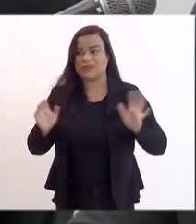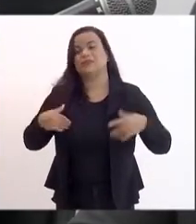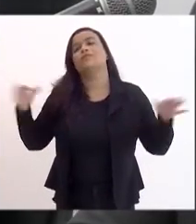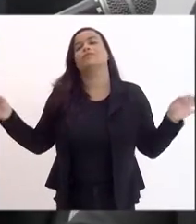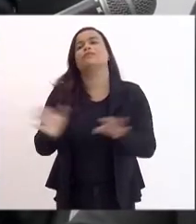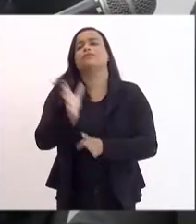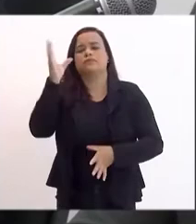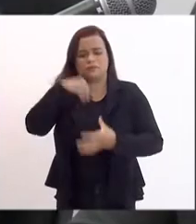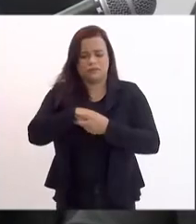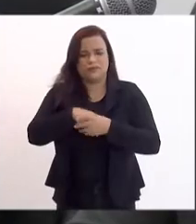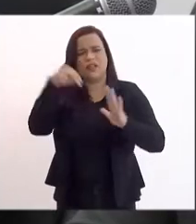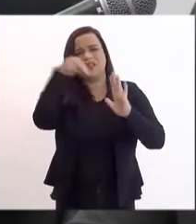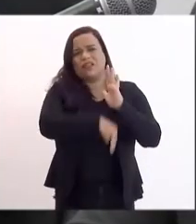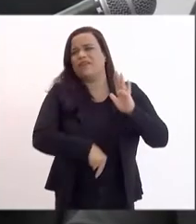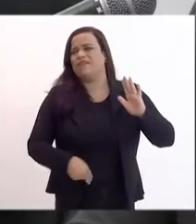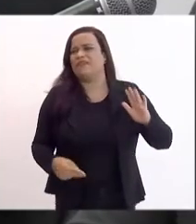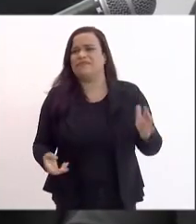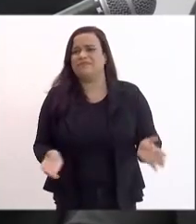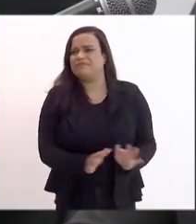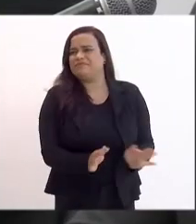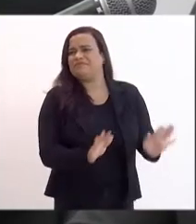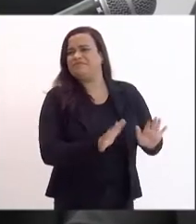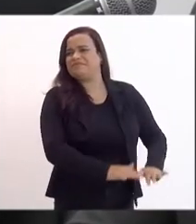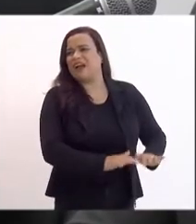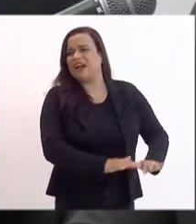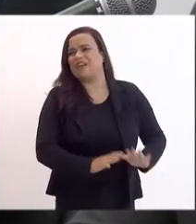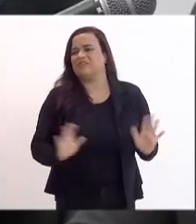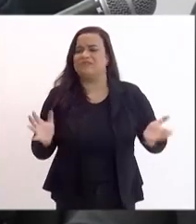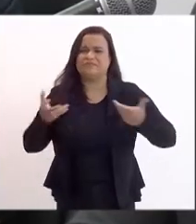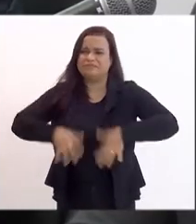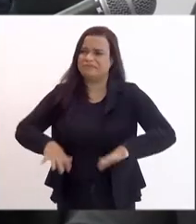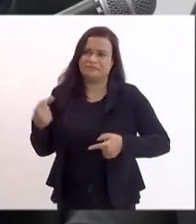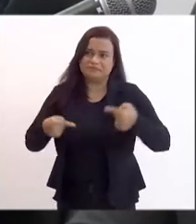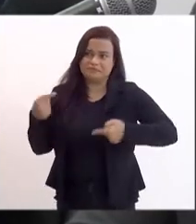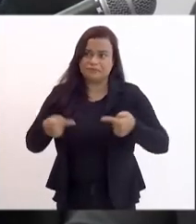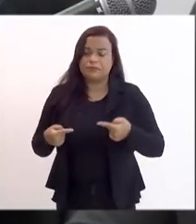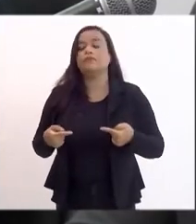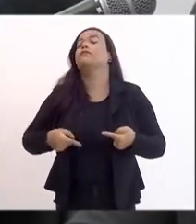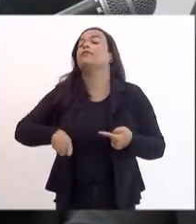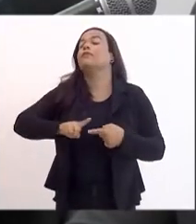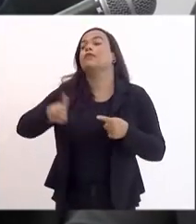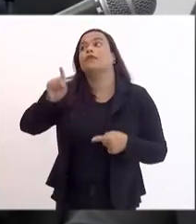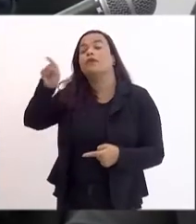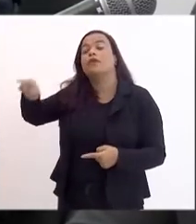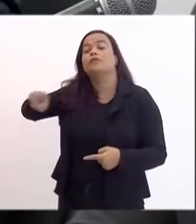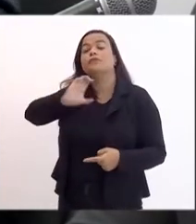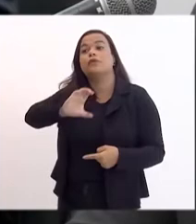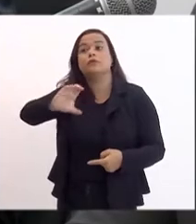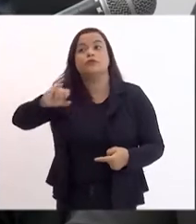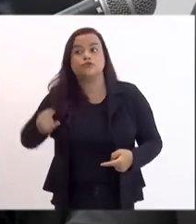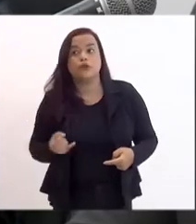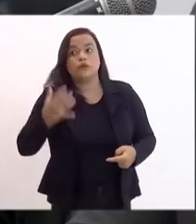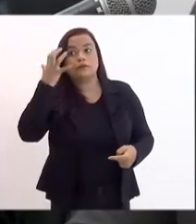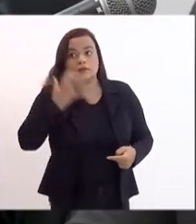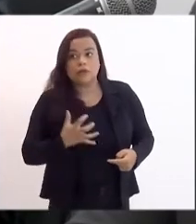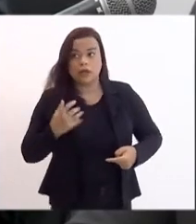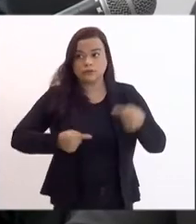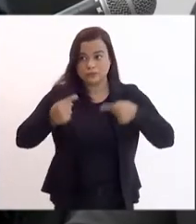e o baixo nível dessa discussão. Agora, o que eu quero discutir aqui é que a CCJ é séria demais para esse tipo de